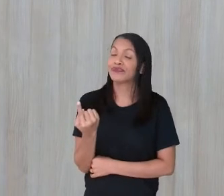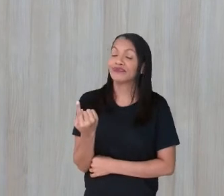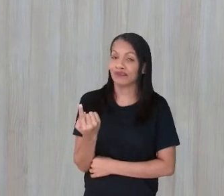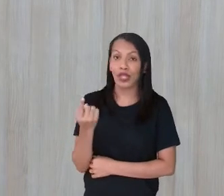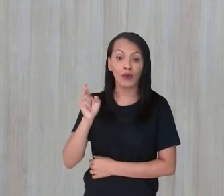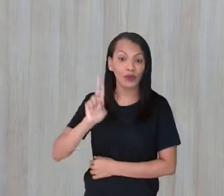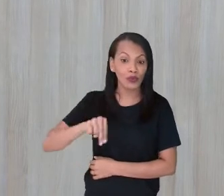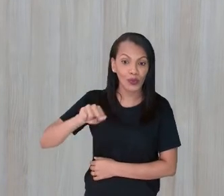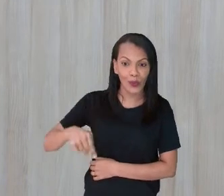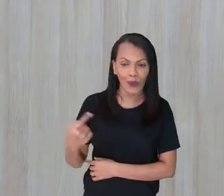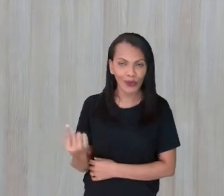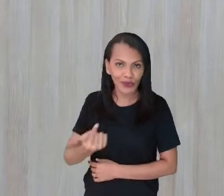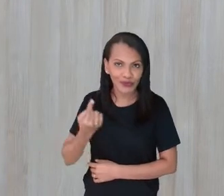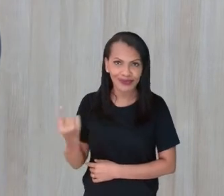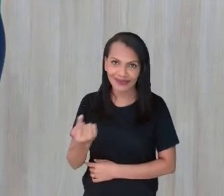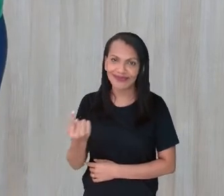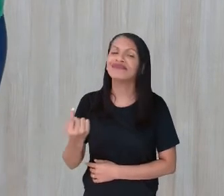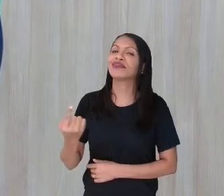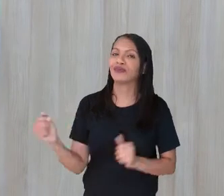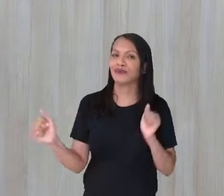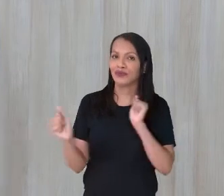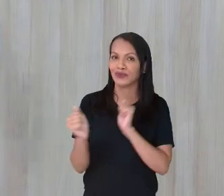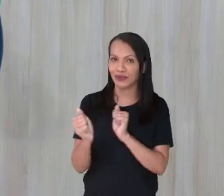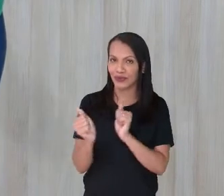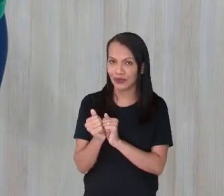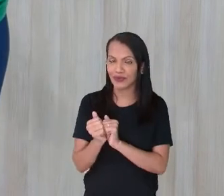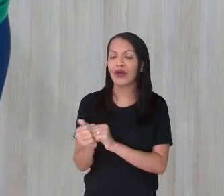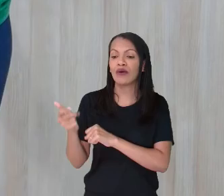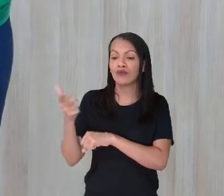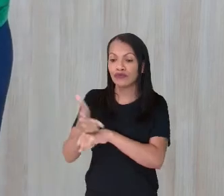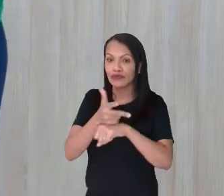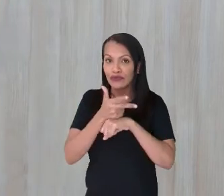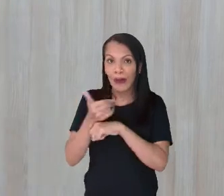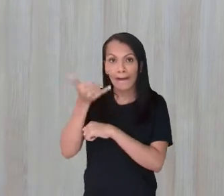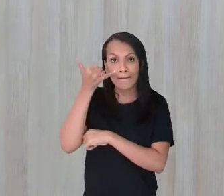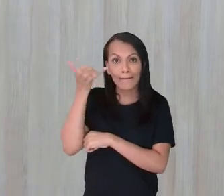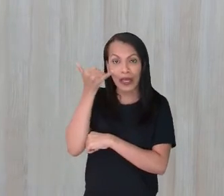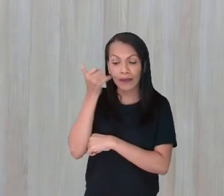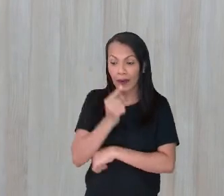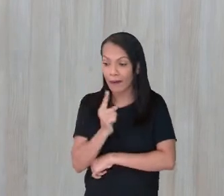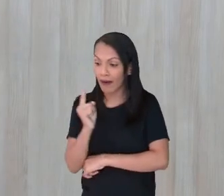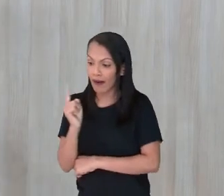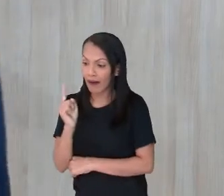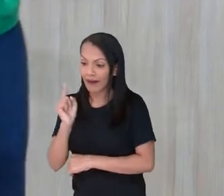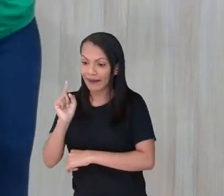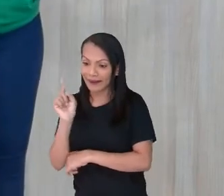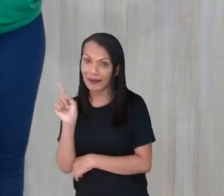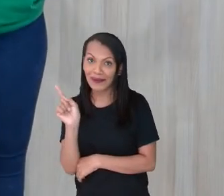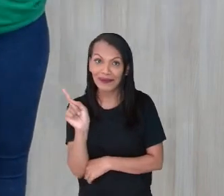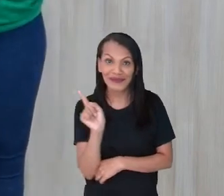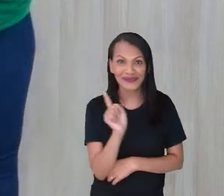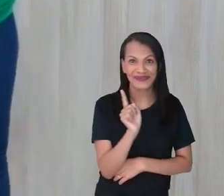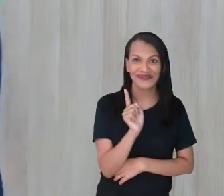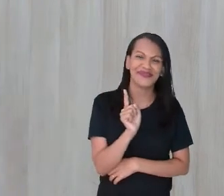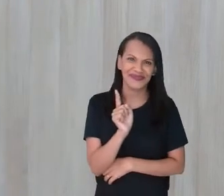Eu nunca estou sozinha. Eu estou com o Billy, que sempre fica mandando mais para o lado, mais para o